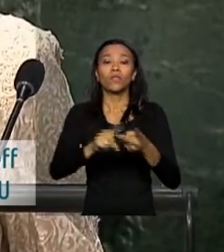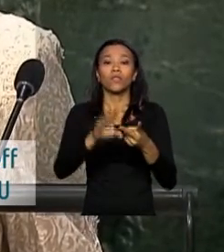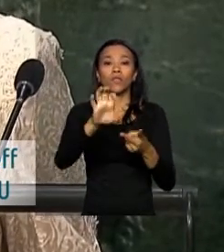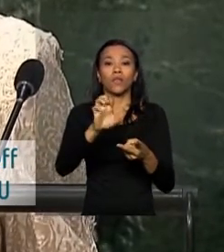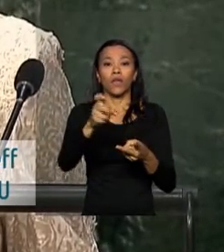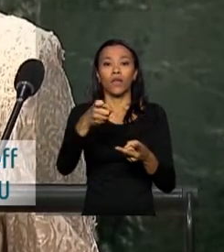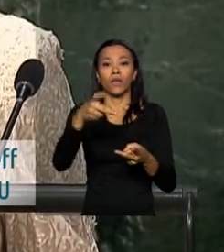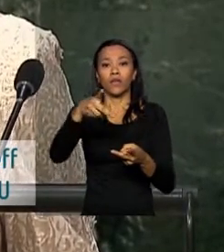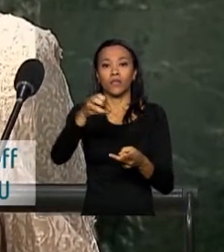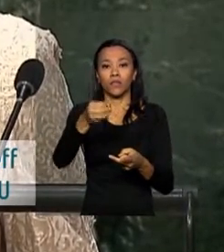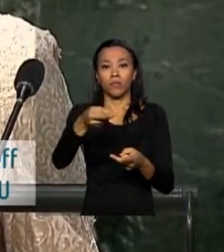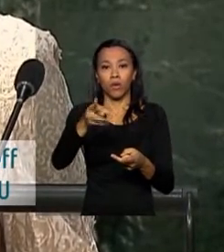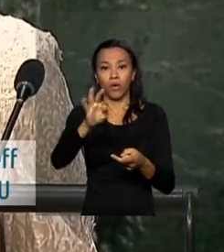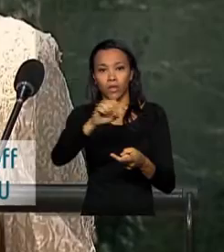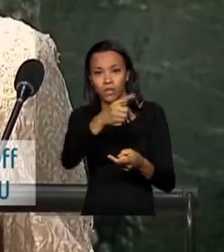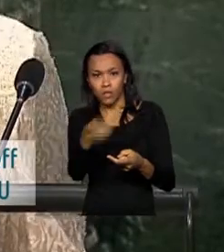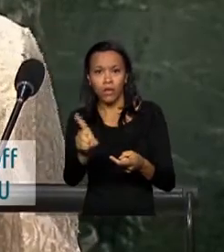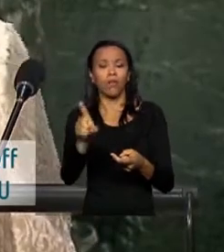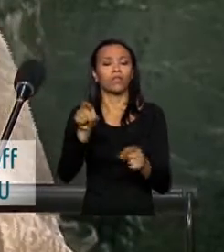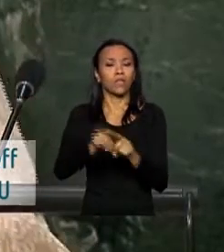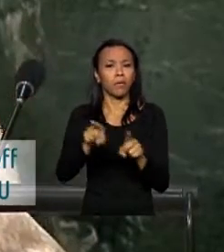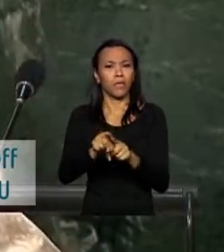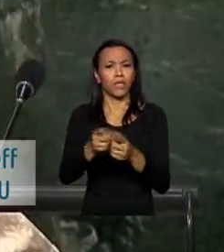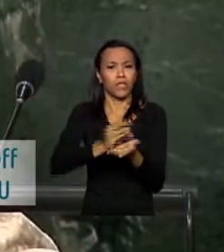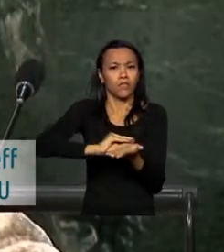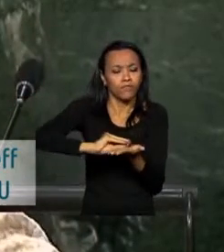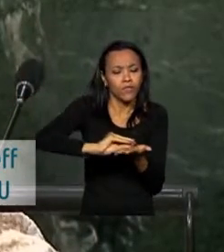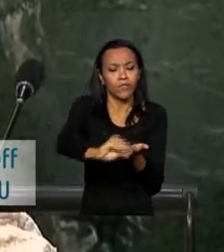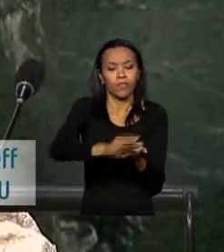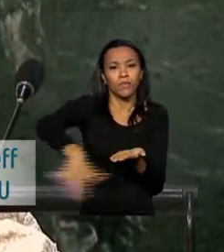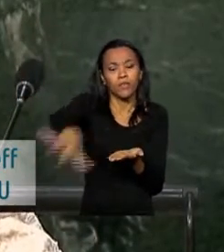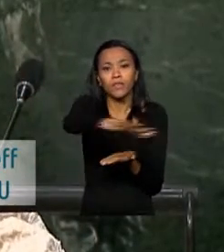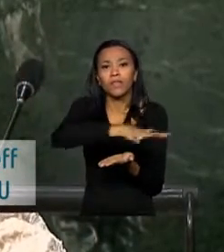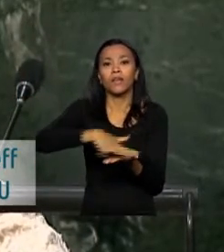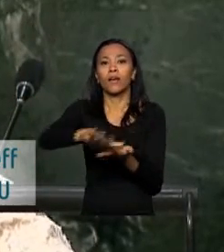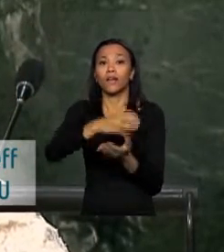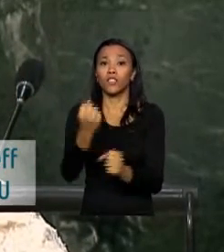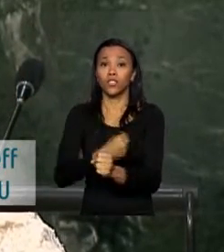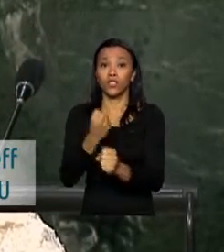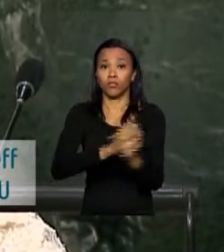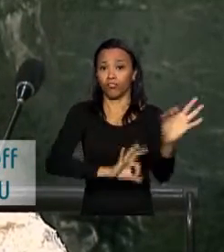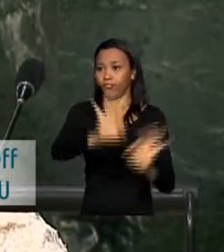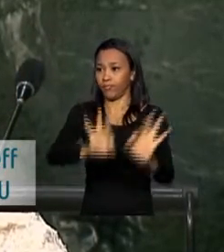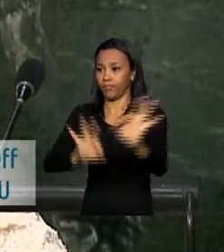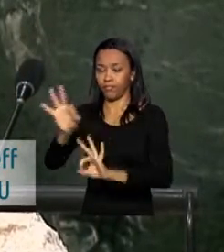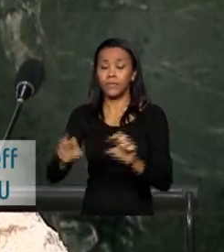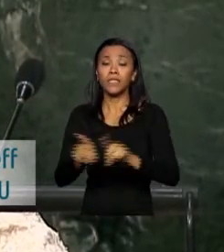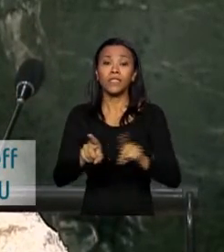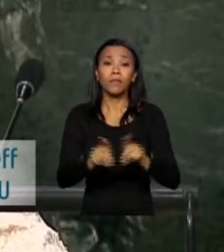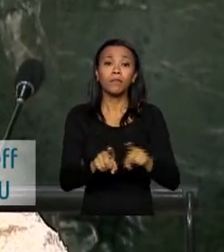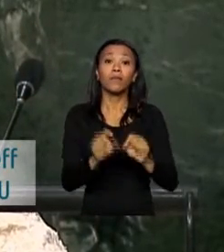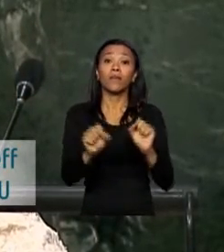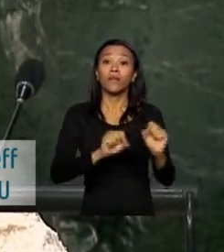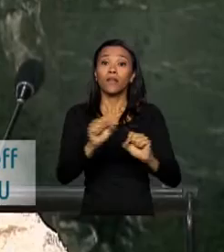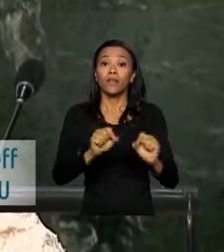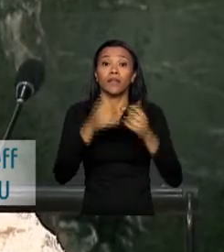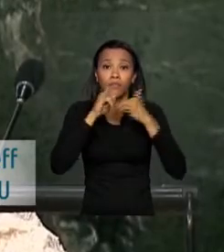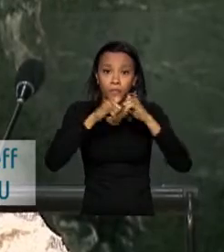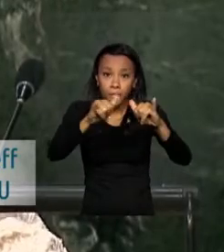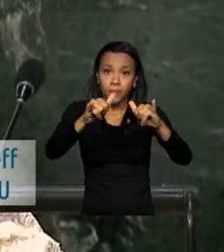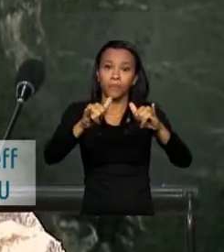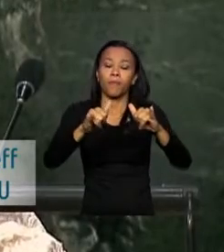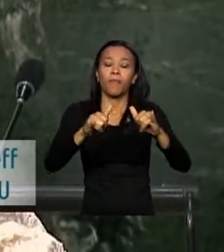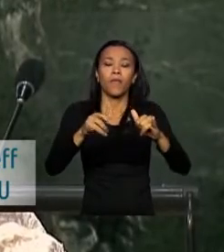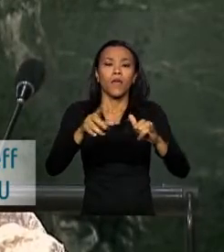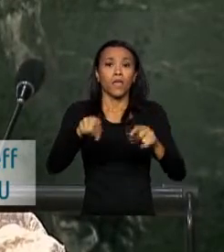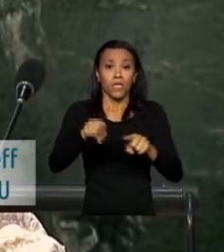medidas de incentivo ao investimento em infraestrutura e energia. No Brasil, o processo de inclusão social